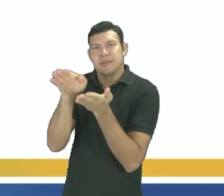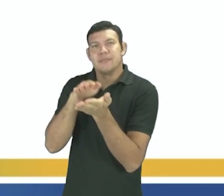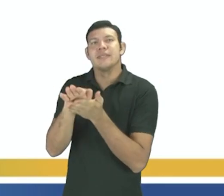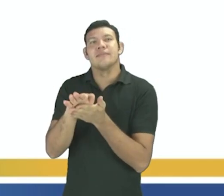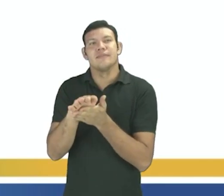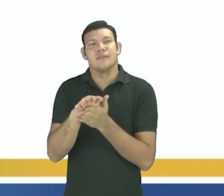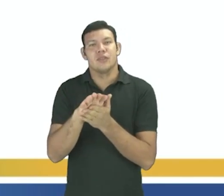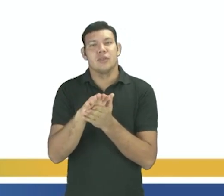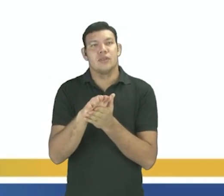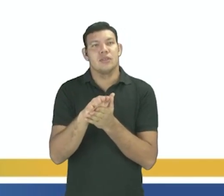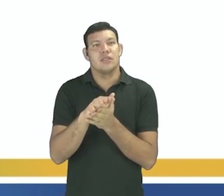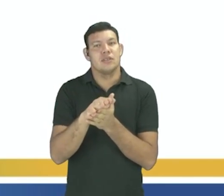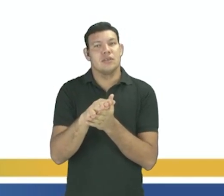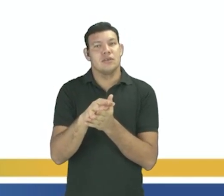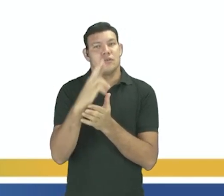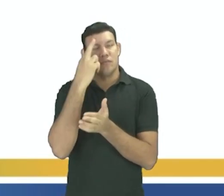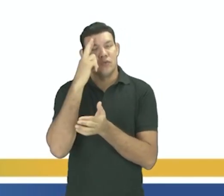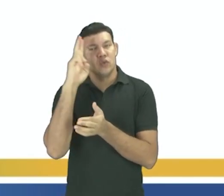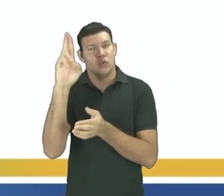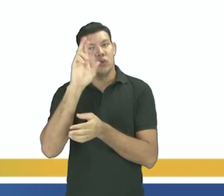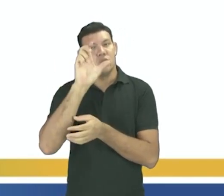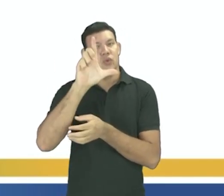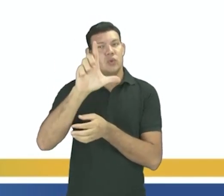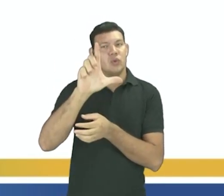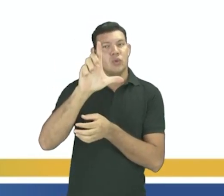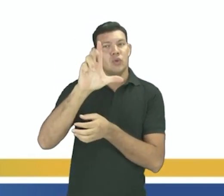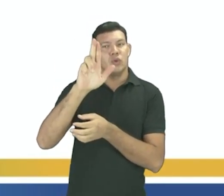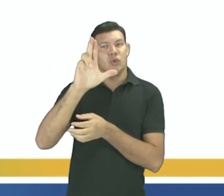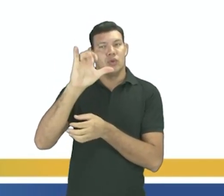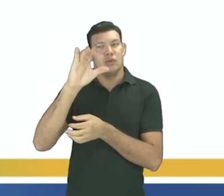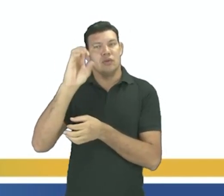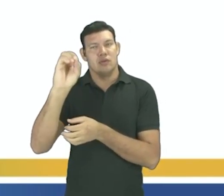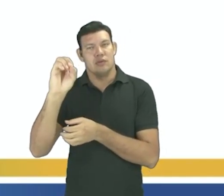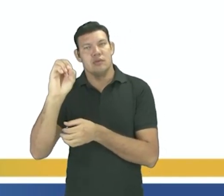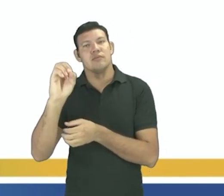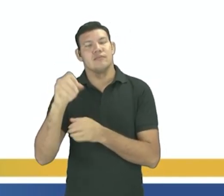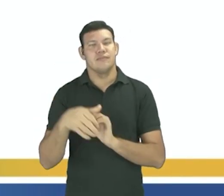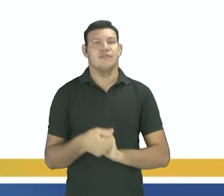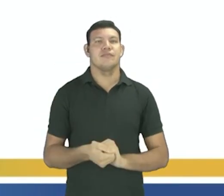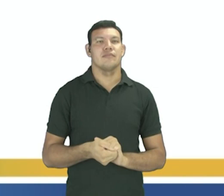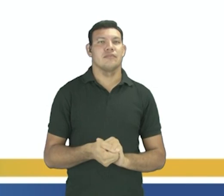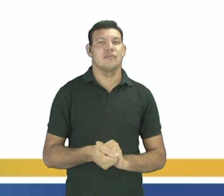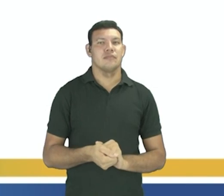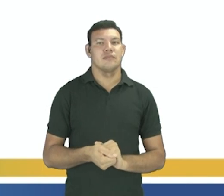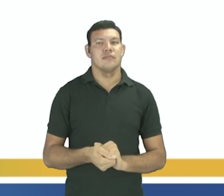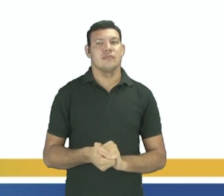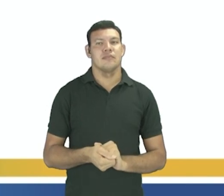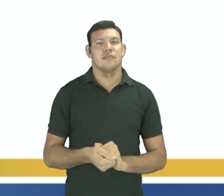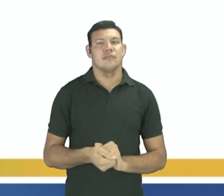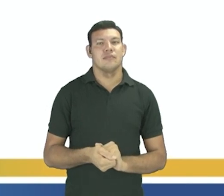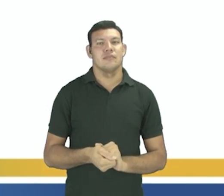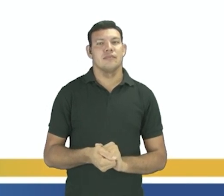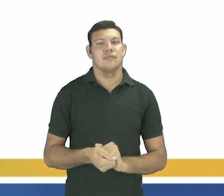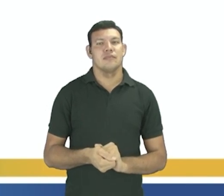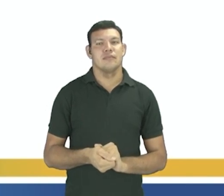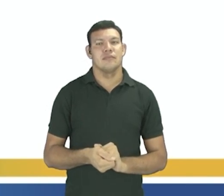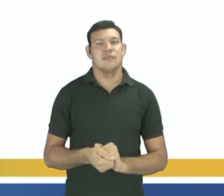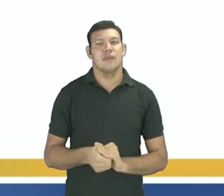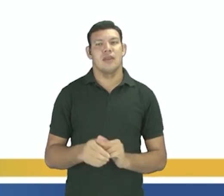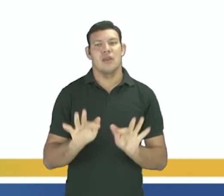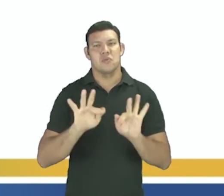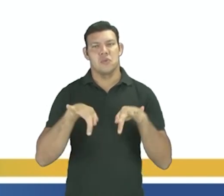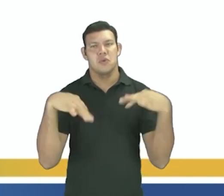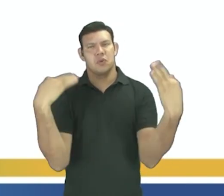Lúcio, né? E no caso dele, um remetente físico, à grande maioria dos seus